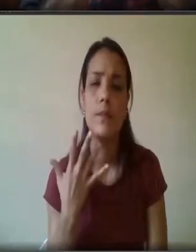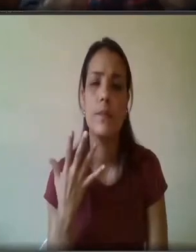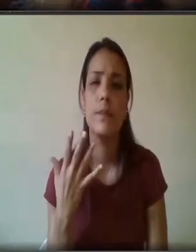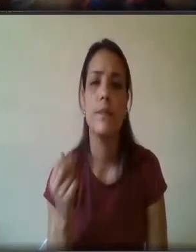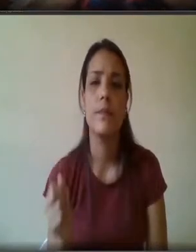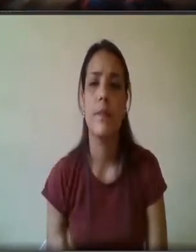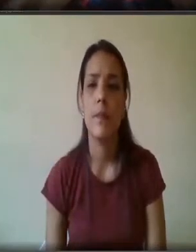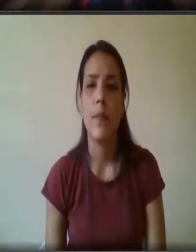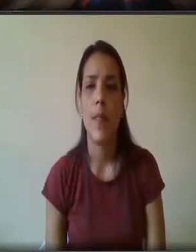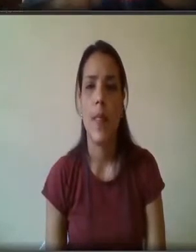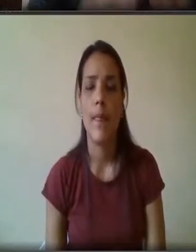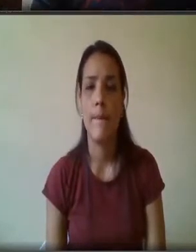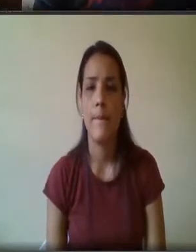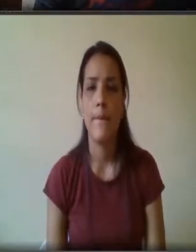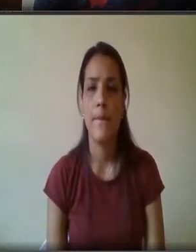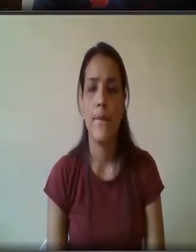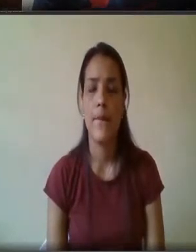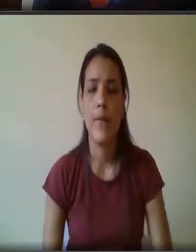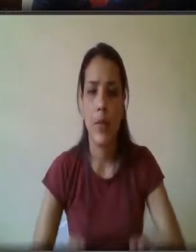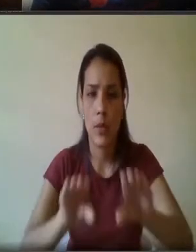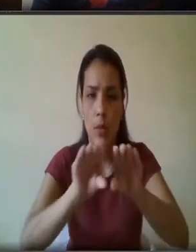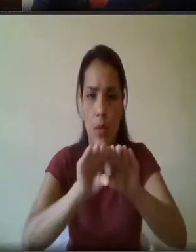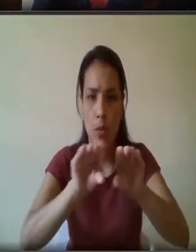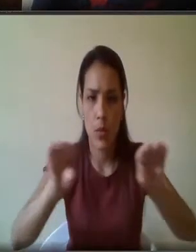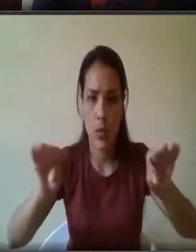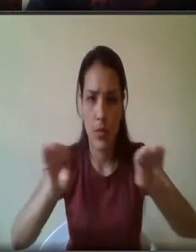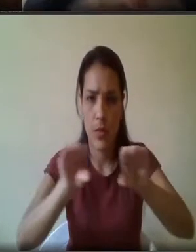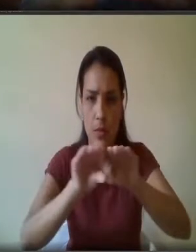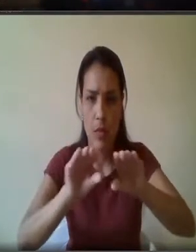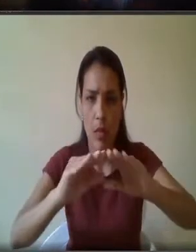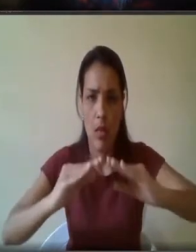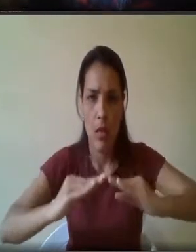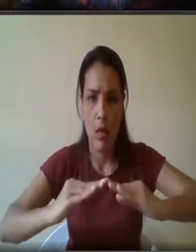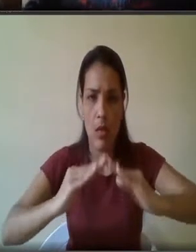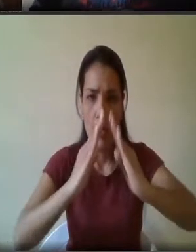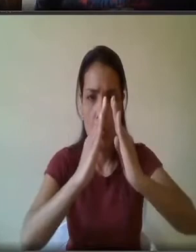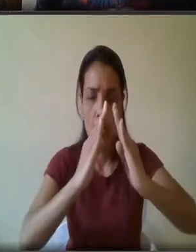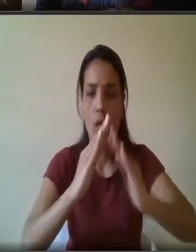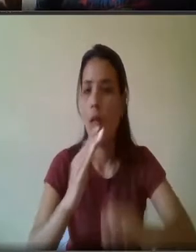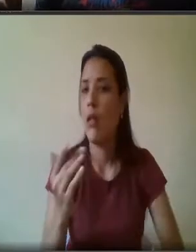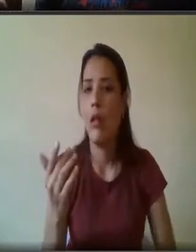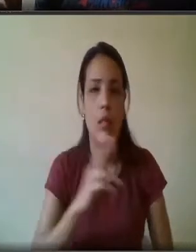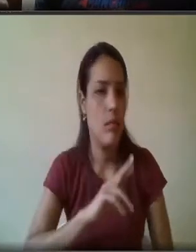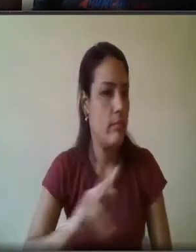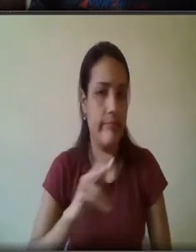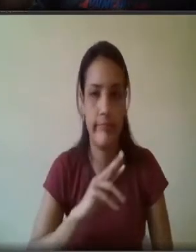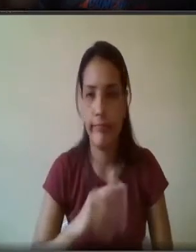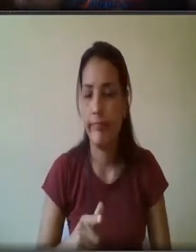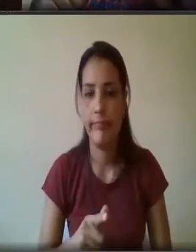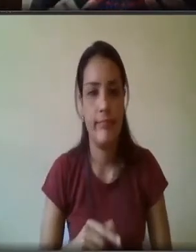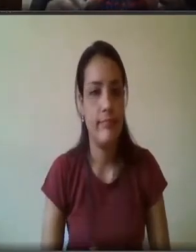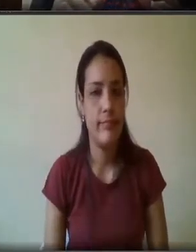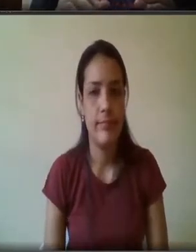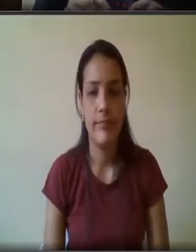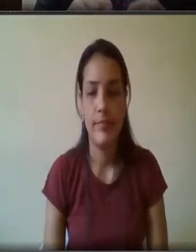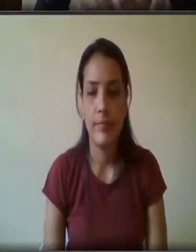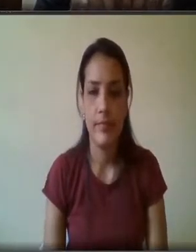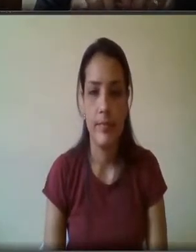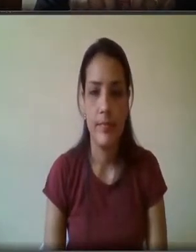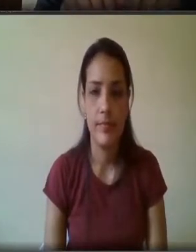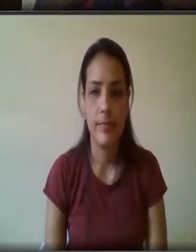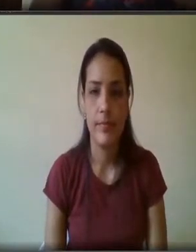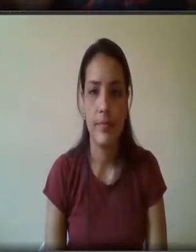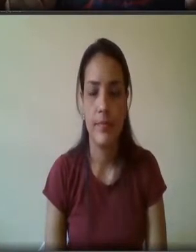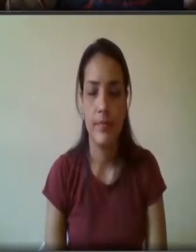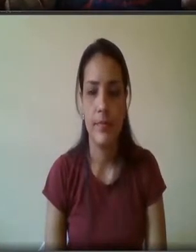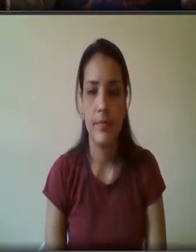ele não vai formar aquele cone, tá? Para poder deslizar. Tá? O que vai acontecer?